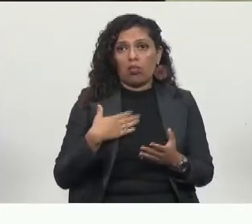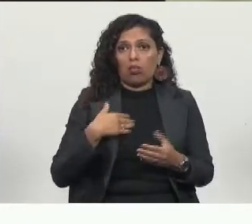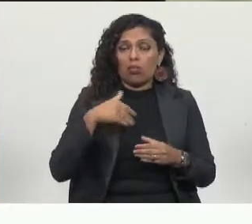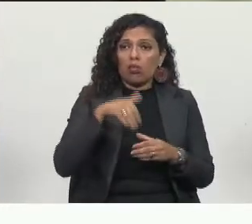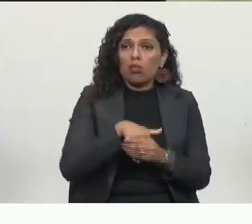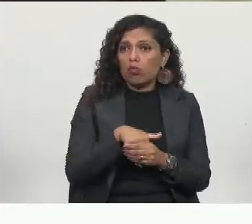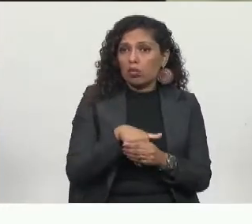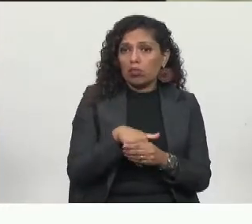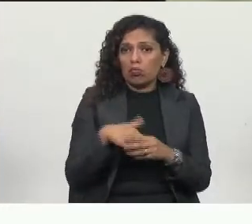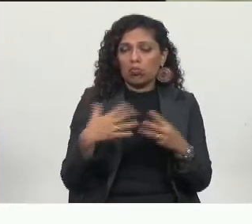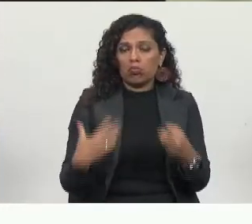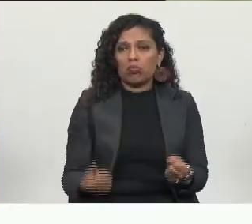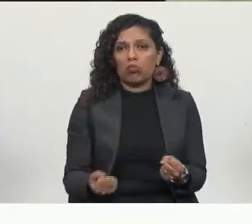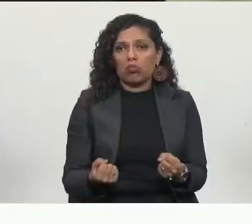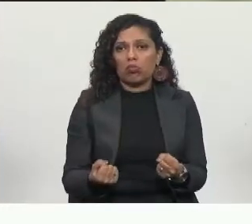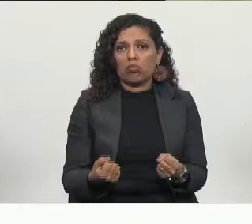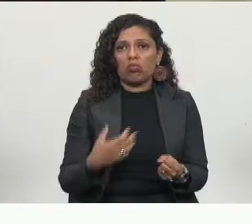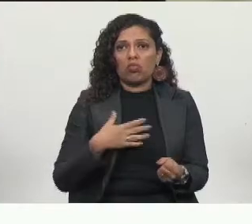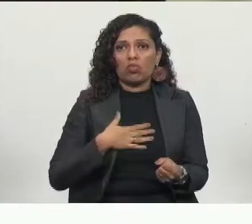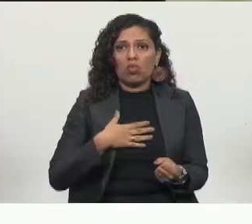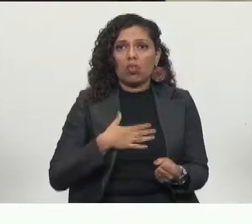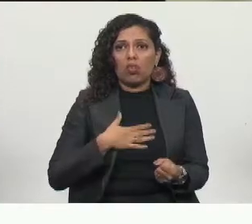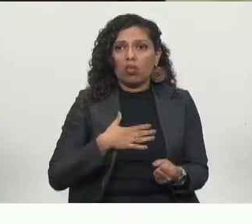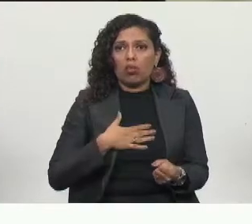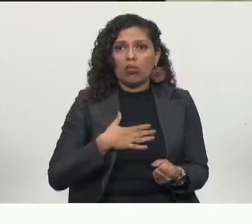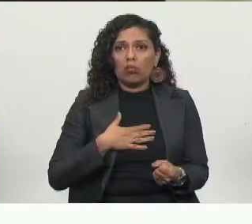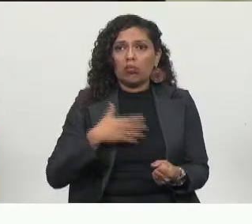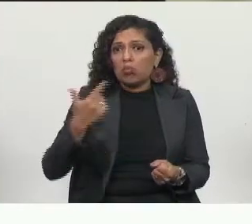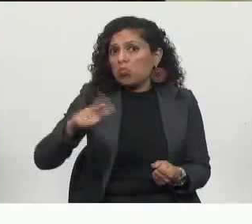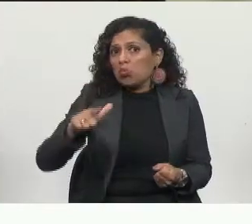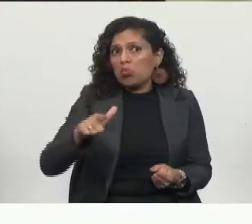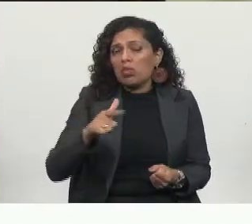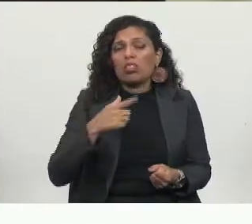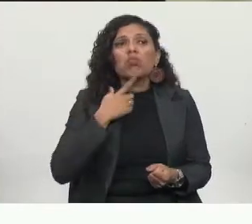um parlamentar que não tem vontade de ter uma arma.